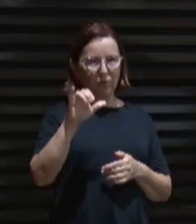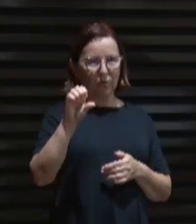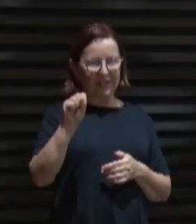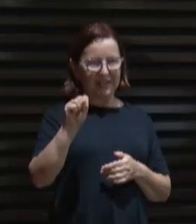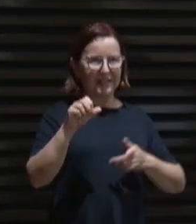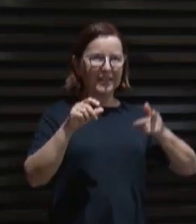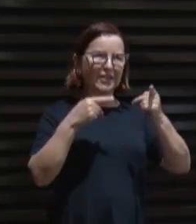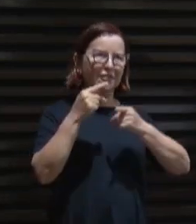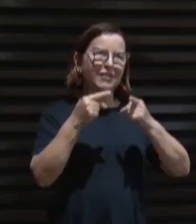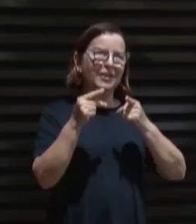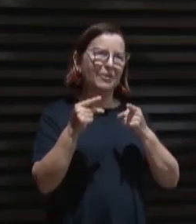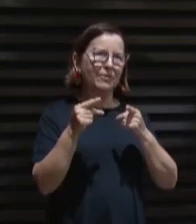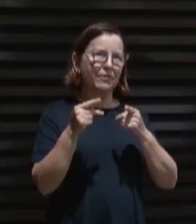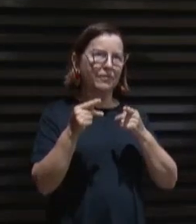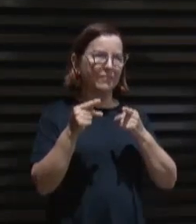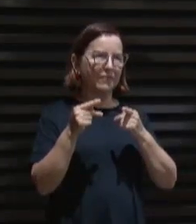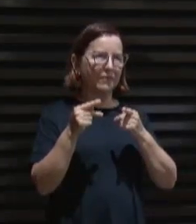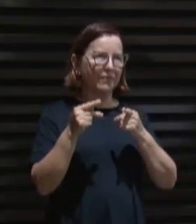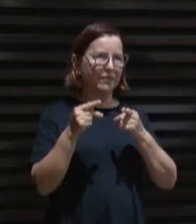assim. Não é João.